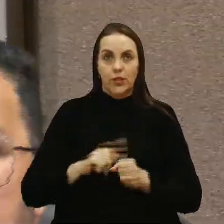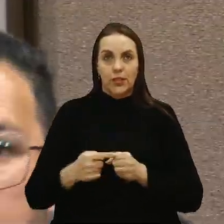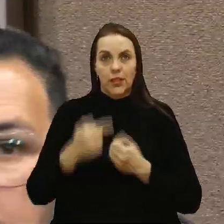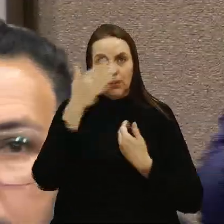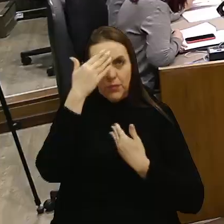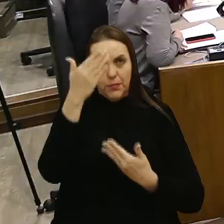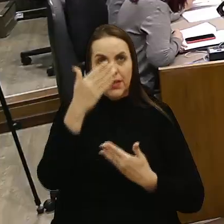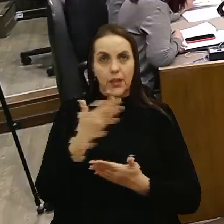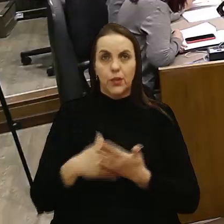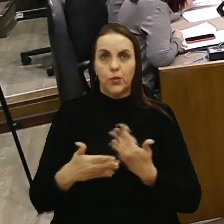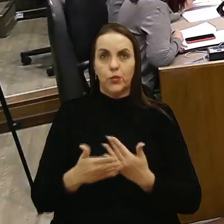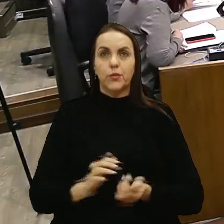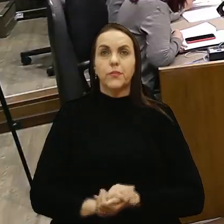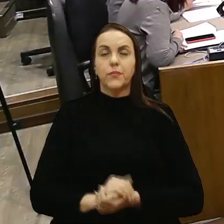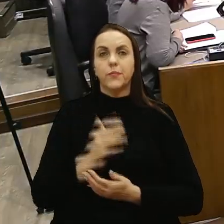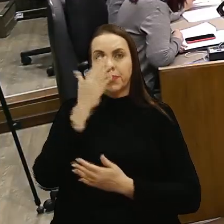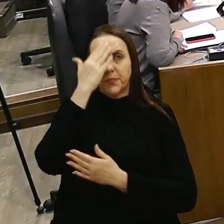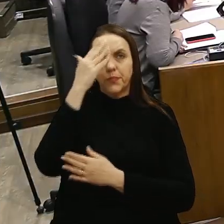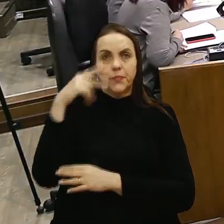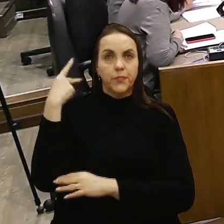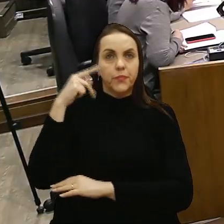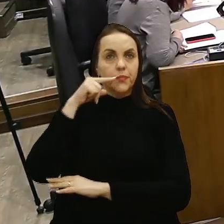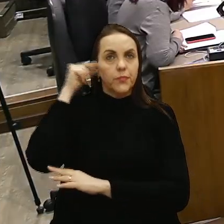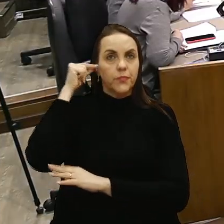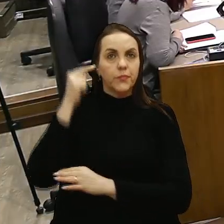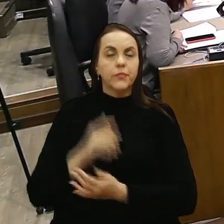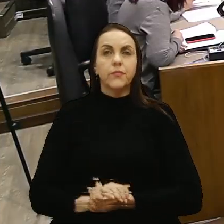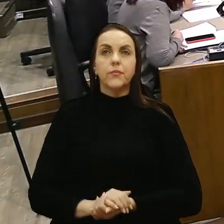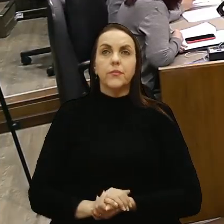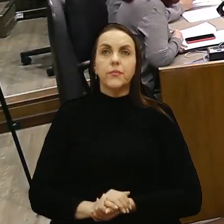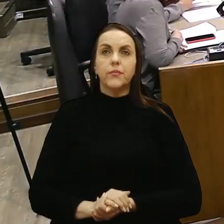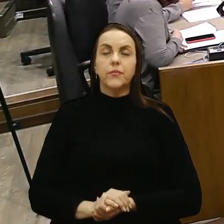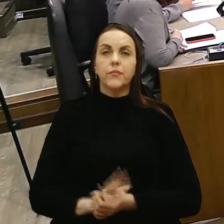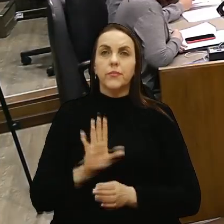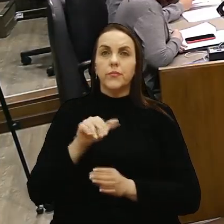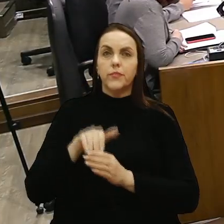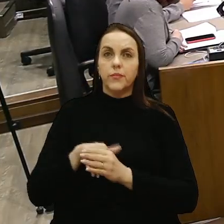todos. Obrigado, vereador Aldonei. Em declaração de voto, vereador